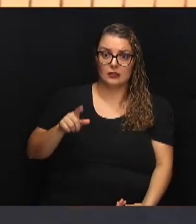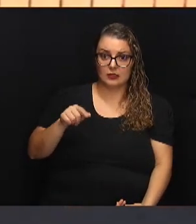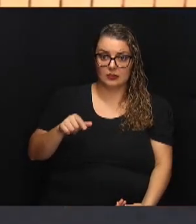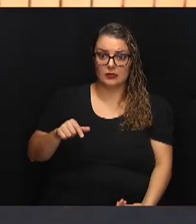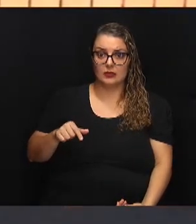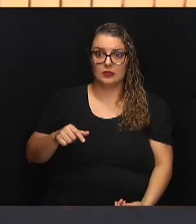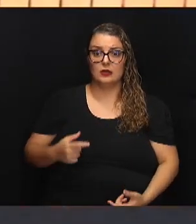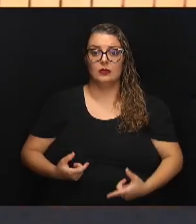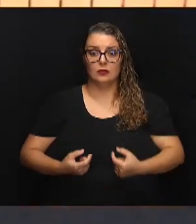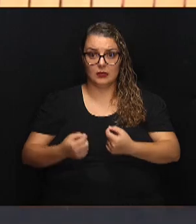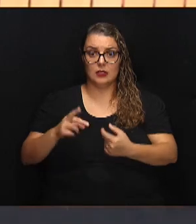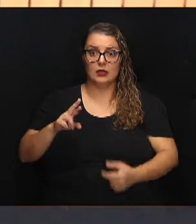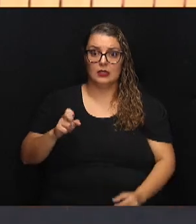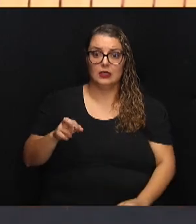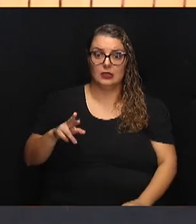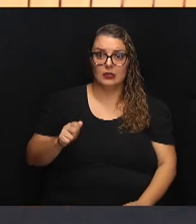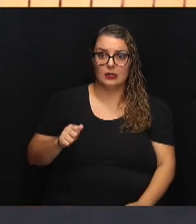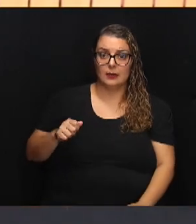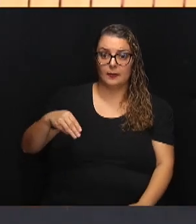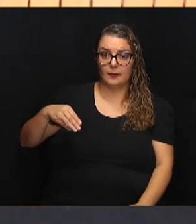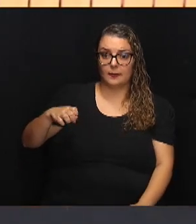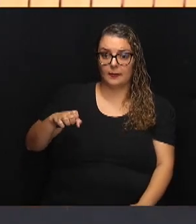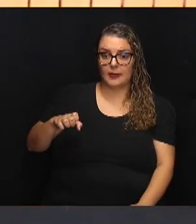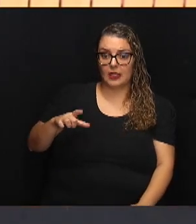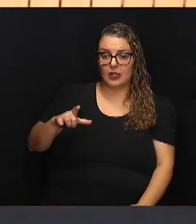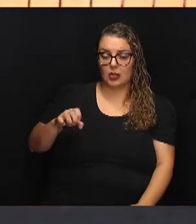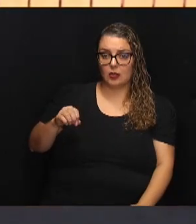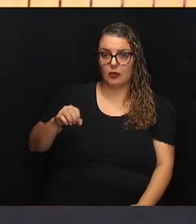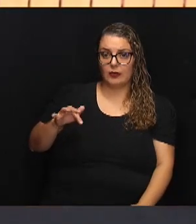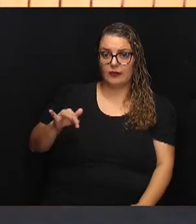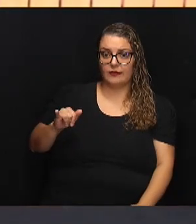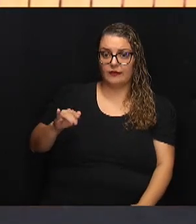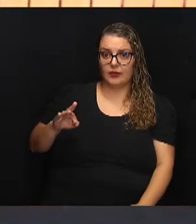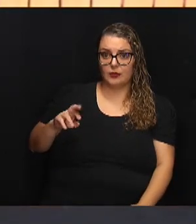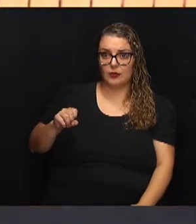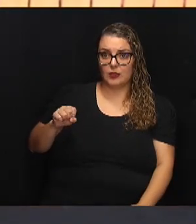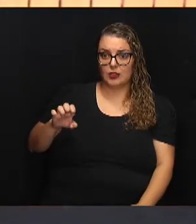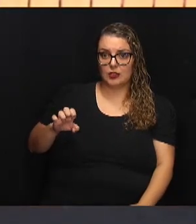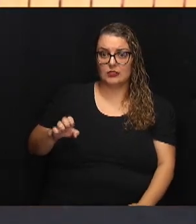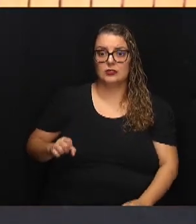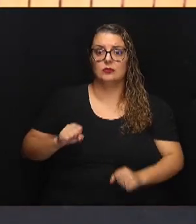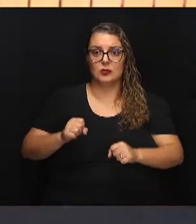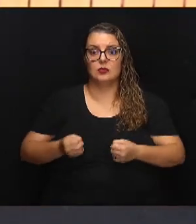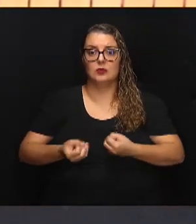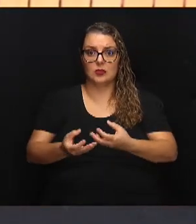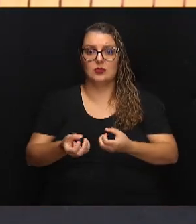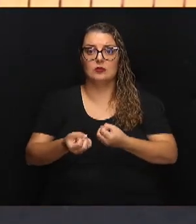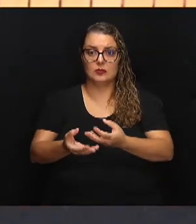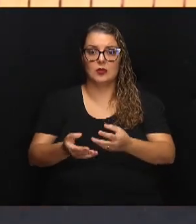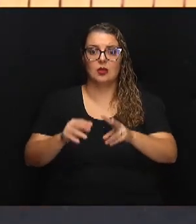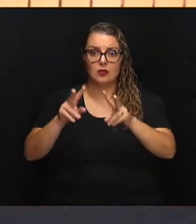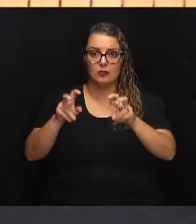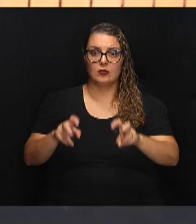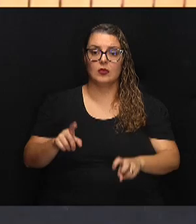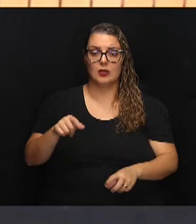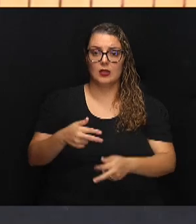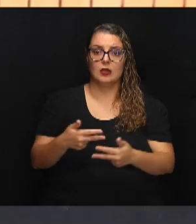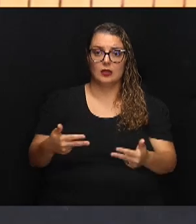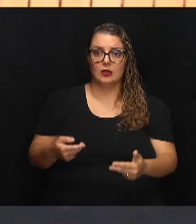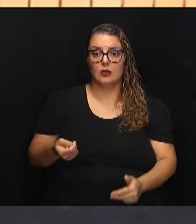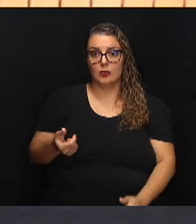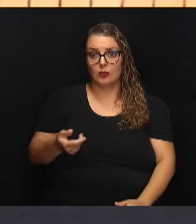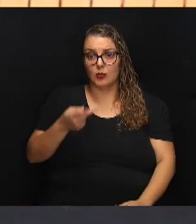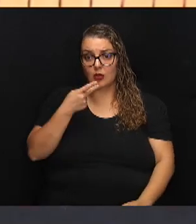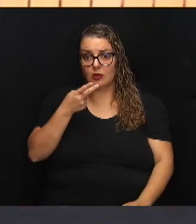câncer raro, que é uma mielofibrose, que a gente consiga levar mais informações sobre esses tipos de assunto, que é algo que é pouco